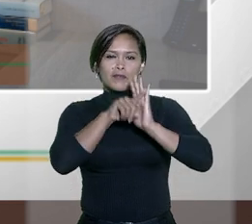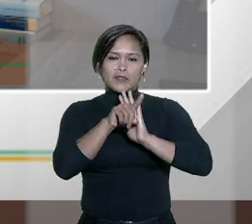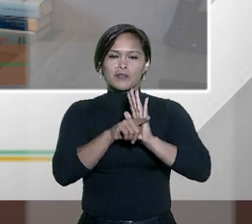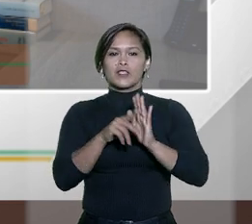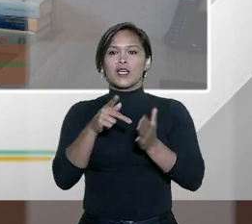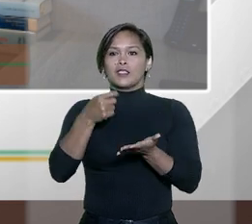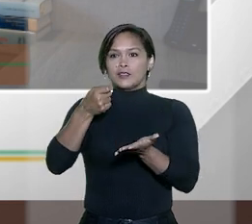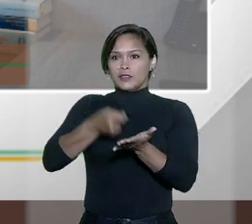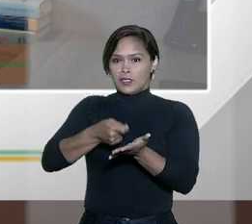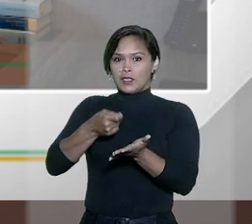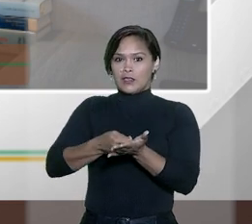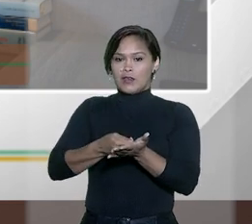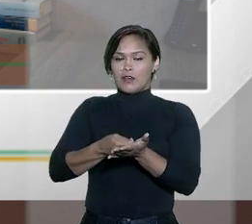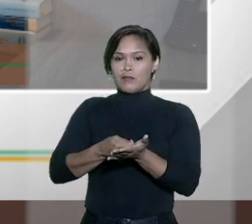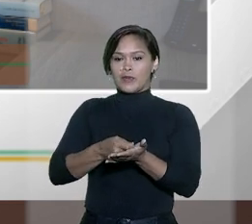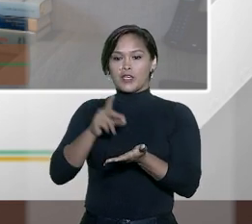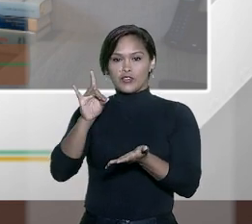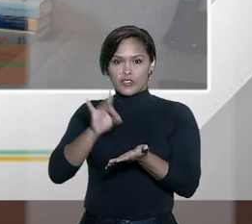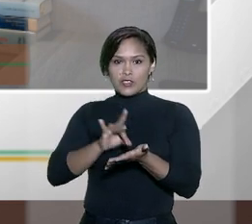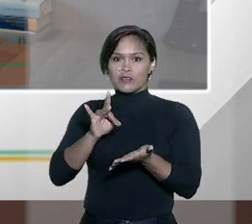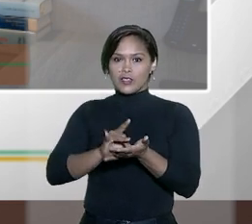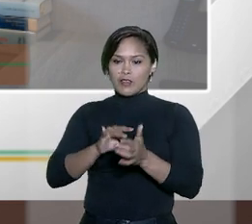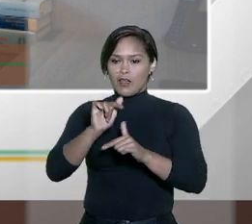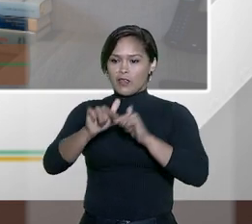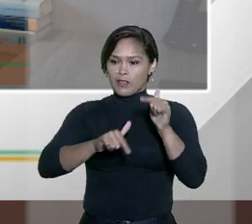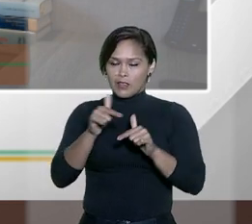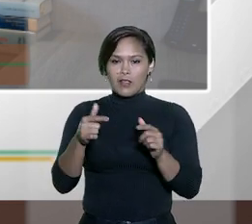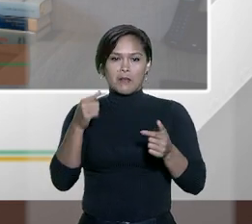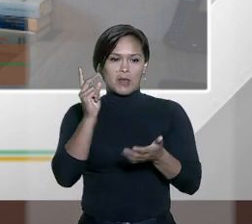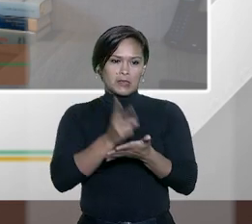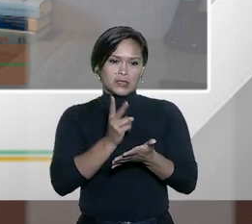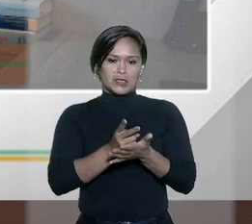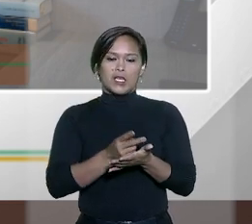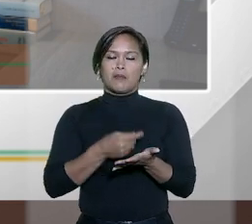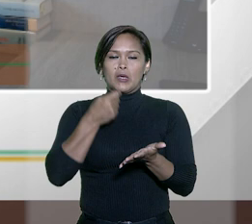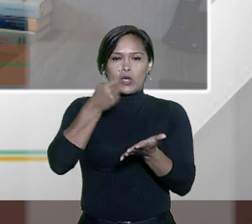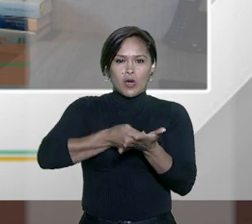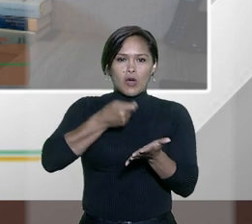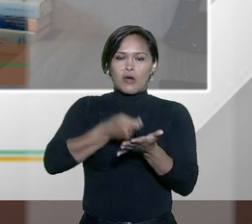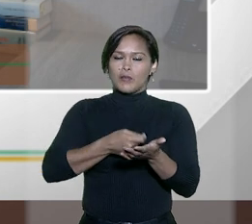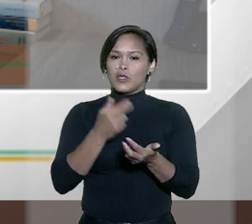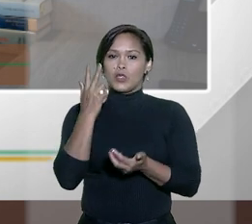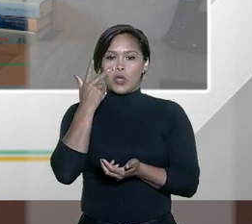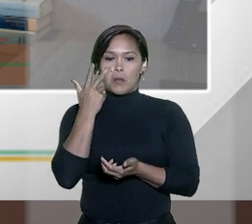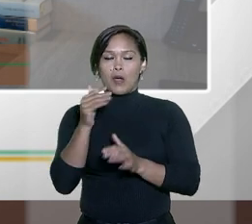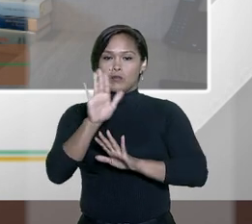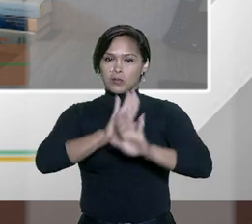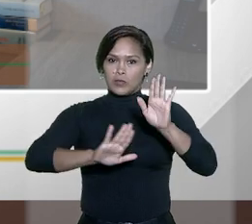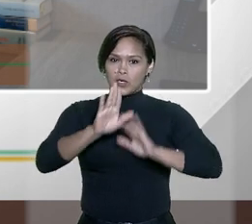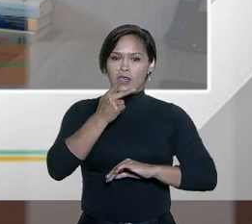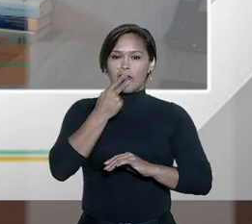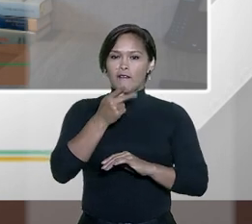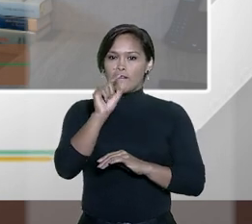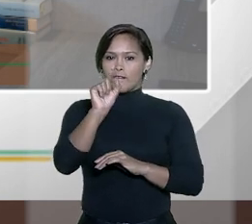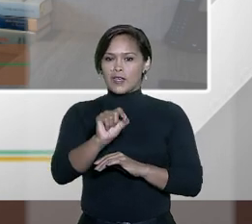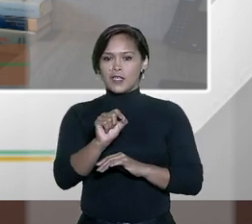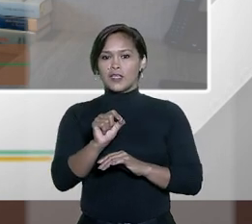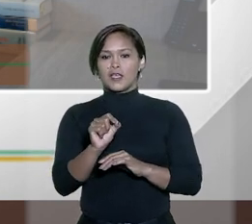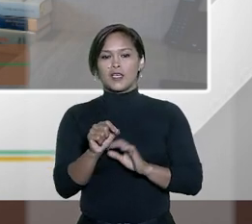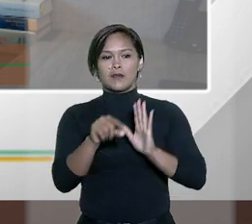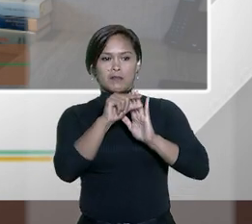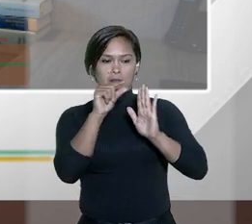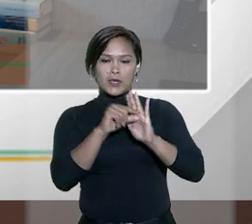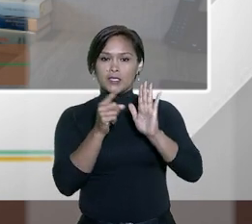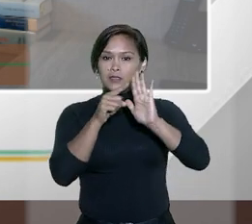se quem está comprando realmente é alguém que trabalha com isso, que compra precatórios, né? Um cuidado que a gente sempre fala, que é praxe